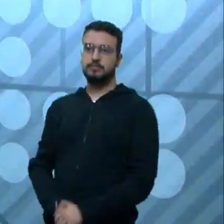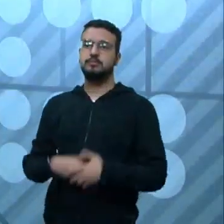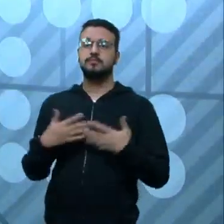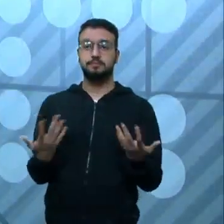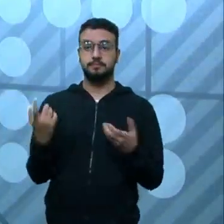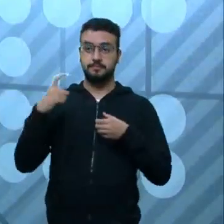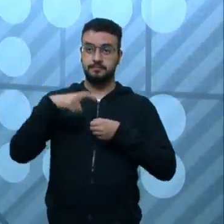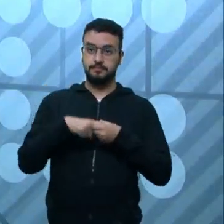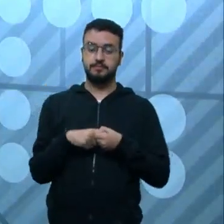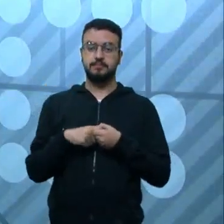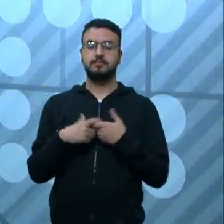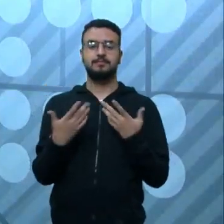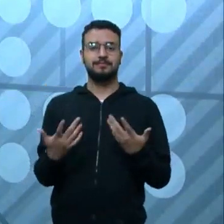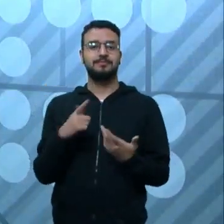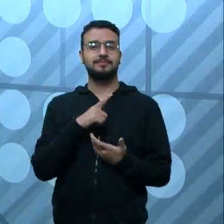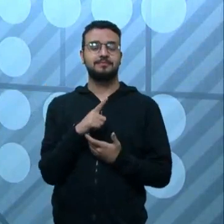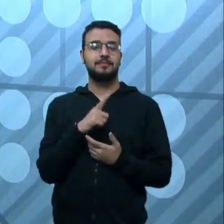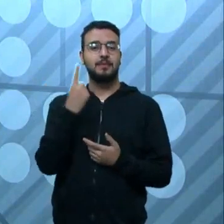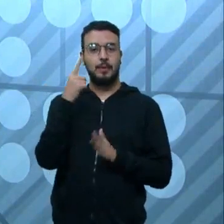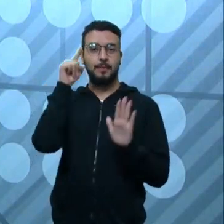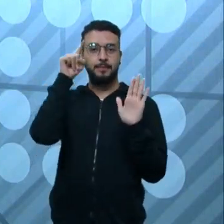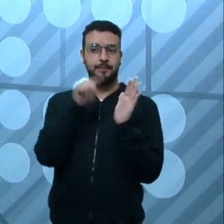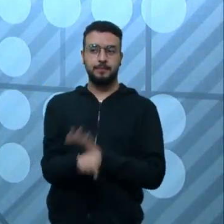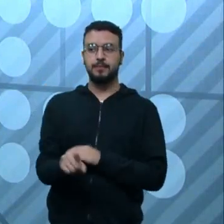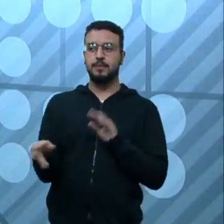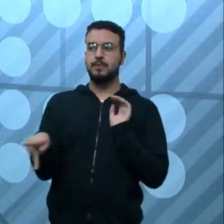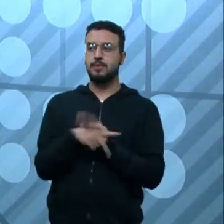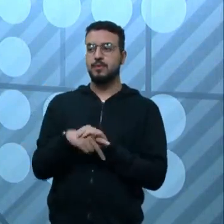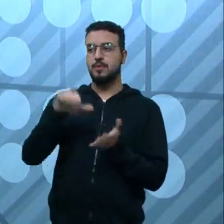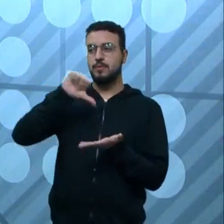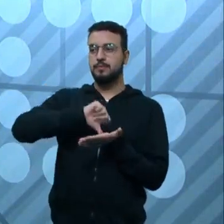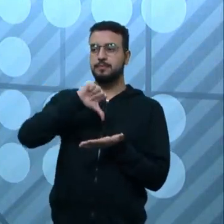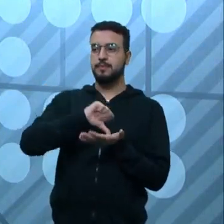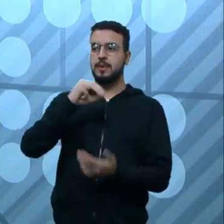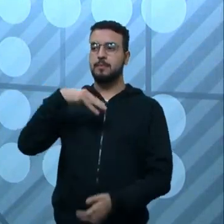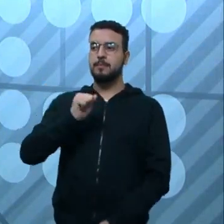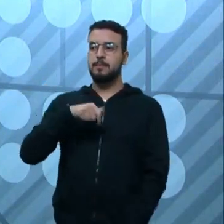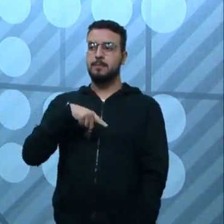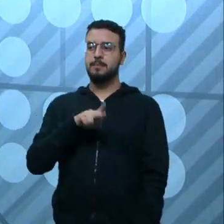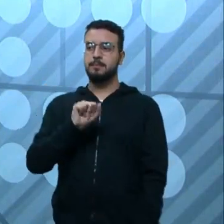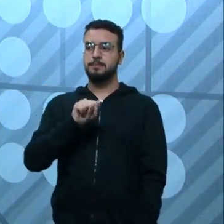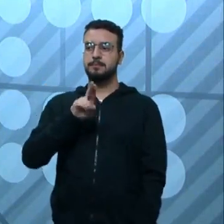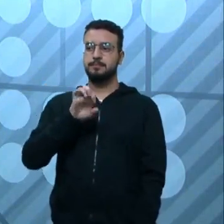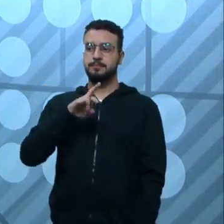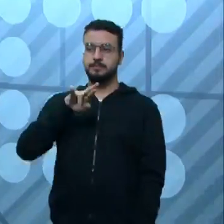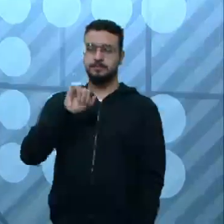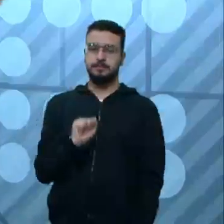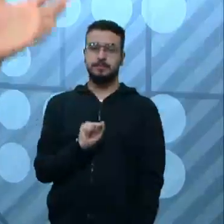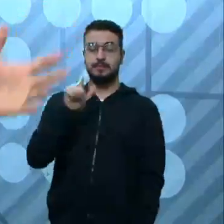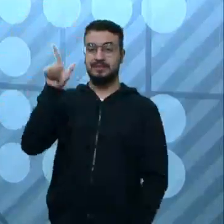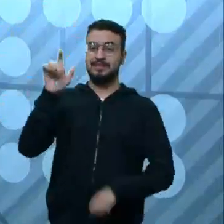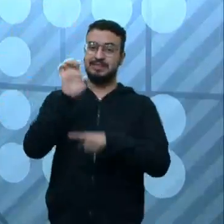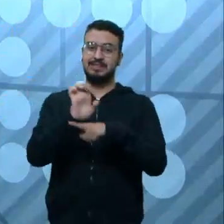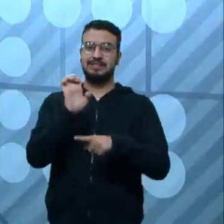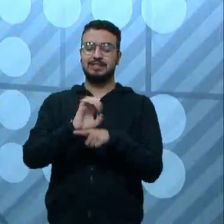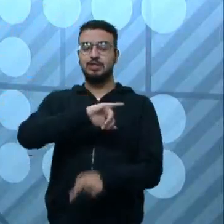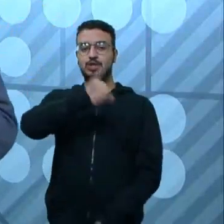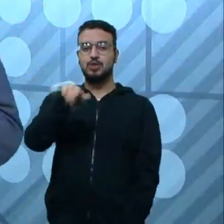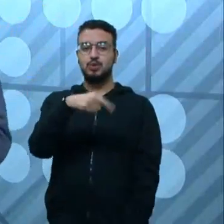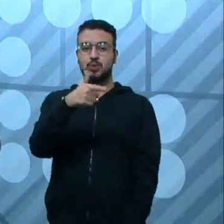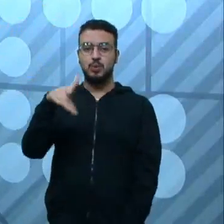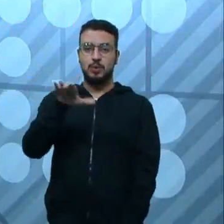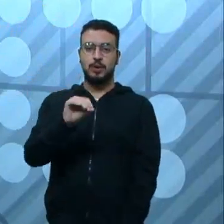Bom, a gente está de volta. Então, nós temos aqui uma pergunta do Polo de Mangabeira, em João Pessoa. Um abraço, João Pessoa. Nossa, terra